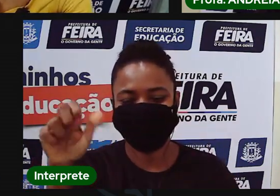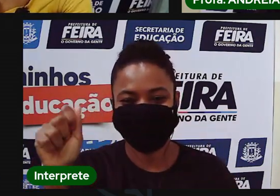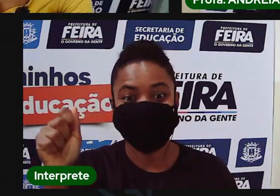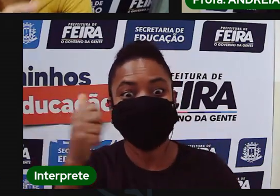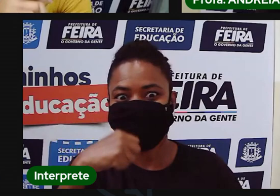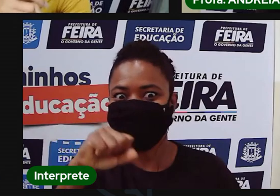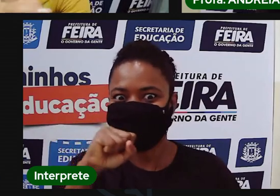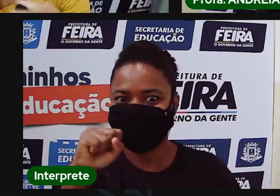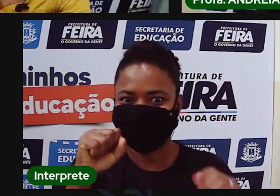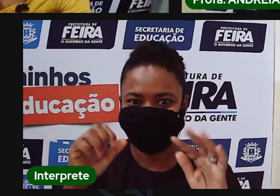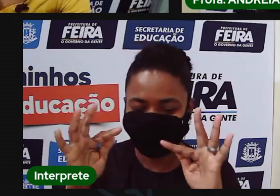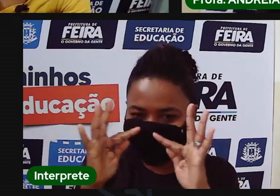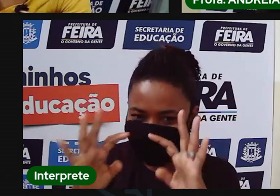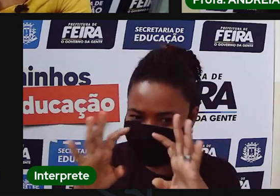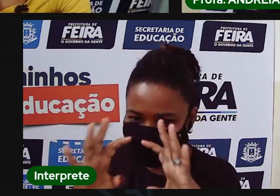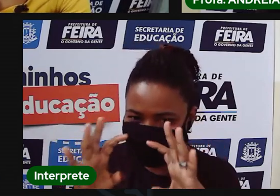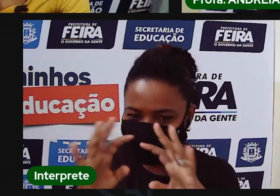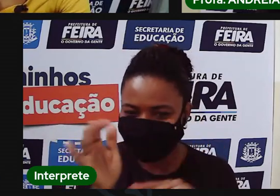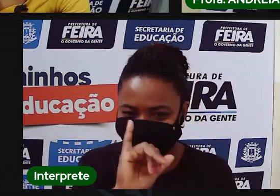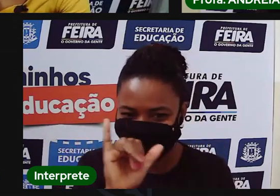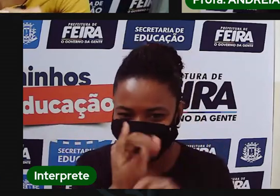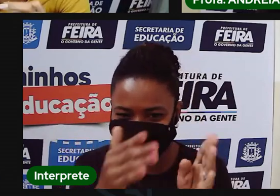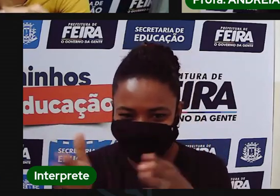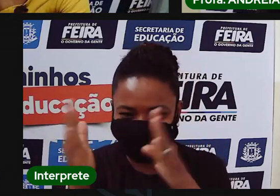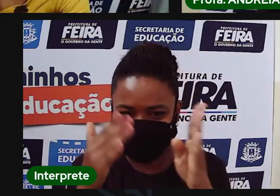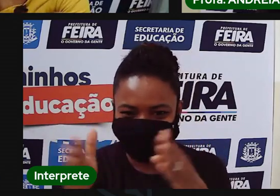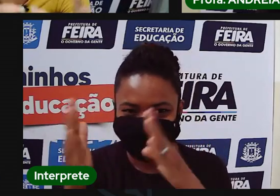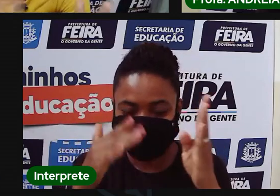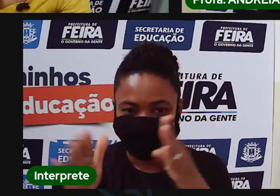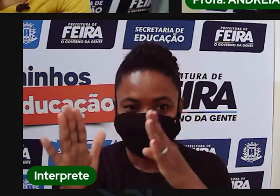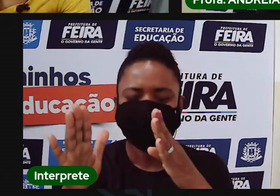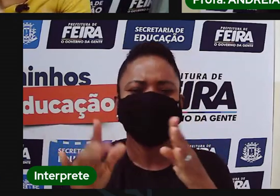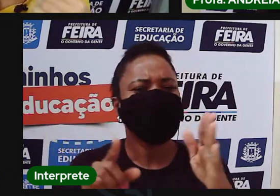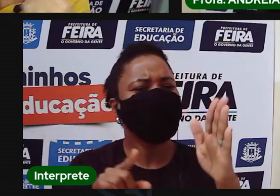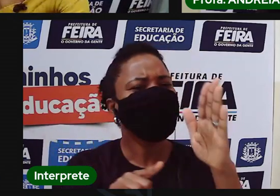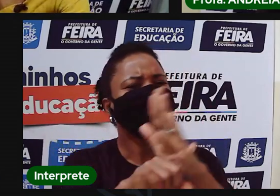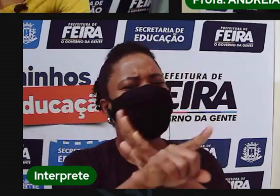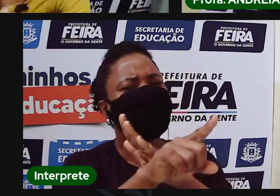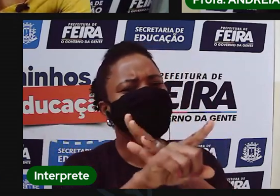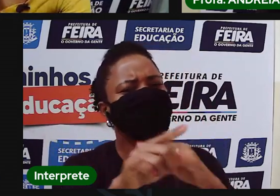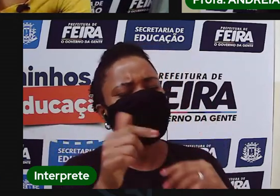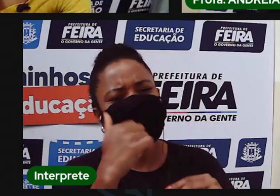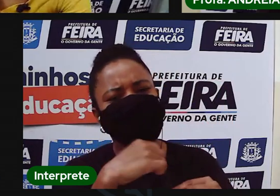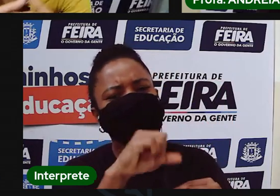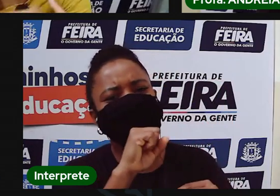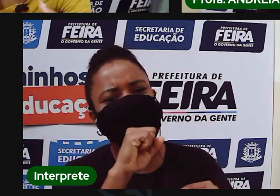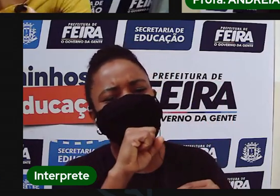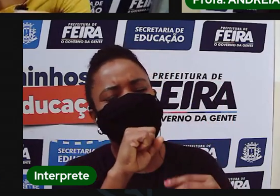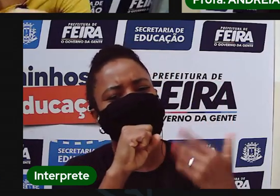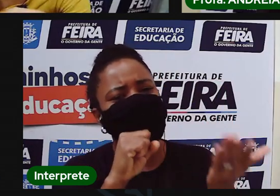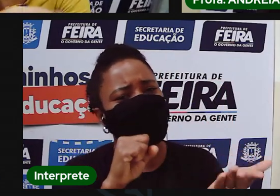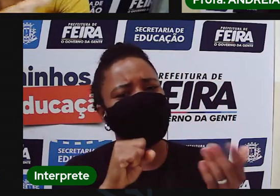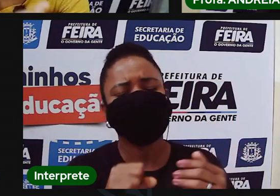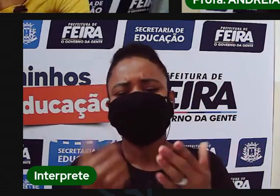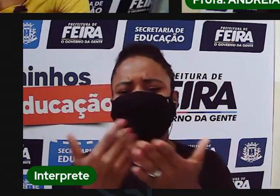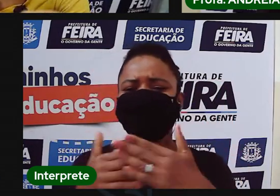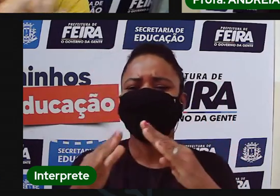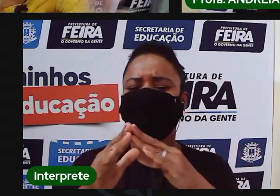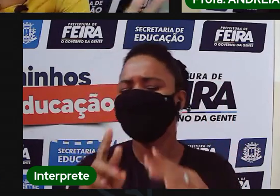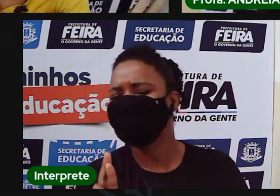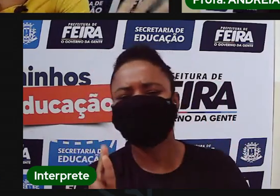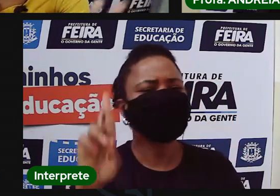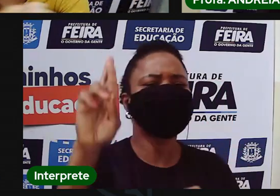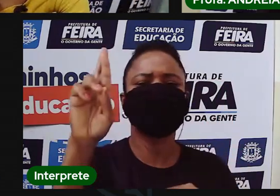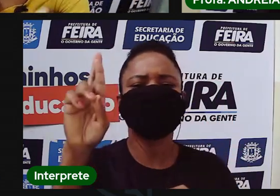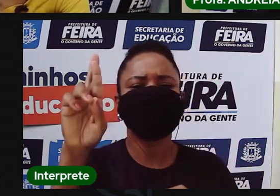ela, né, para ela me dar um exemplo desse protagonismo estudantil, da visão dela, né, na escola. E ela me deu um exemplo